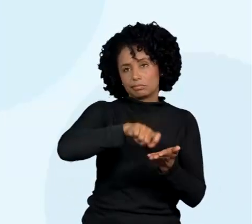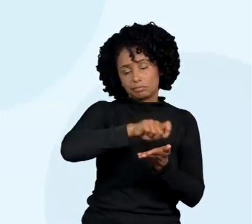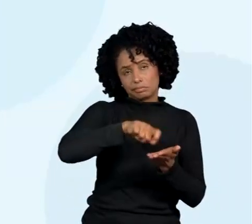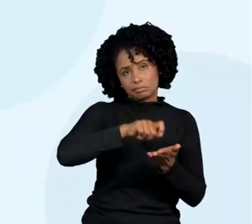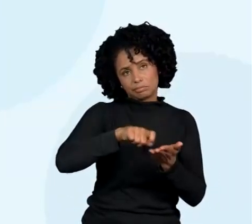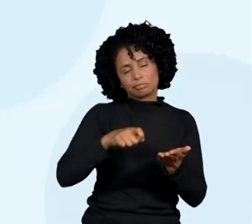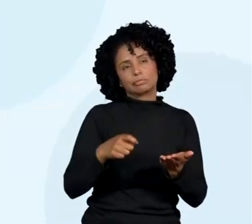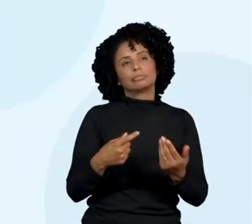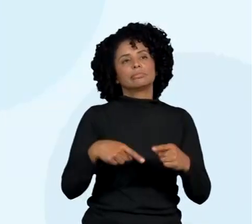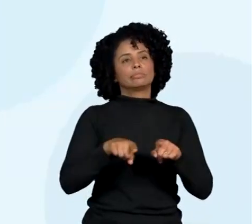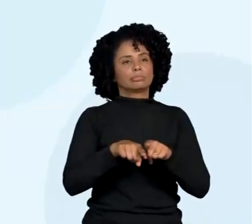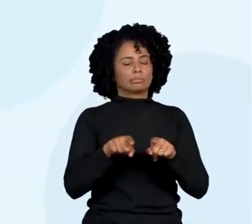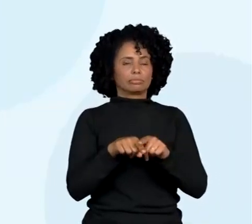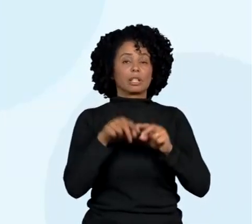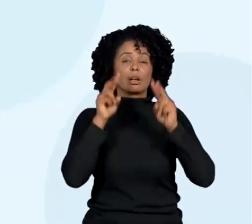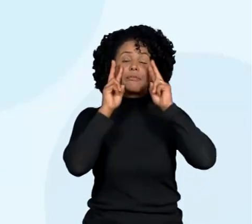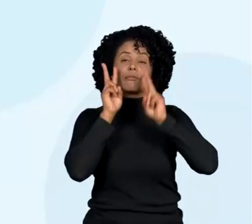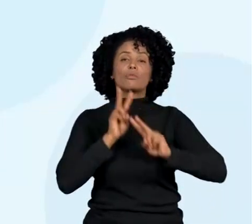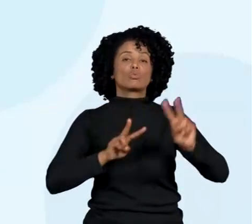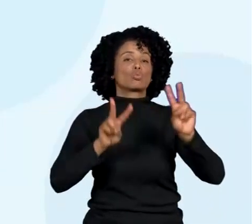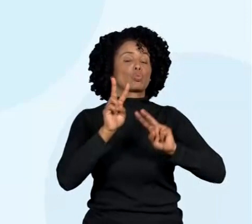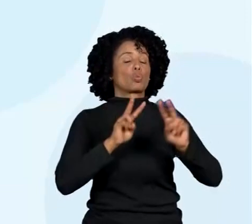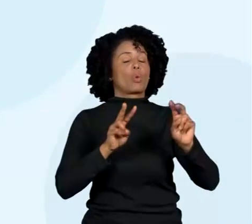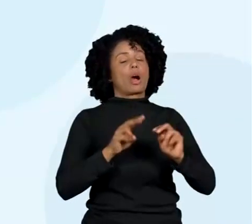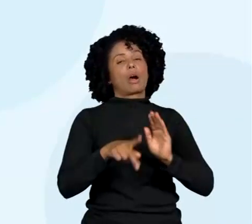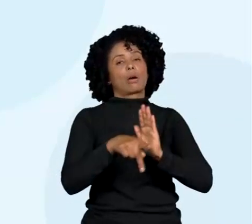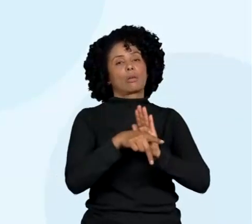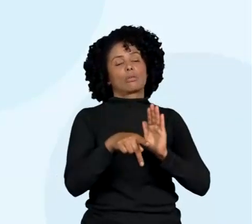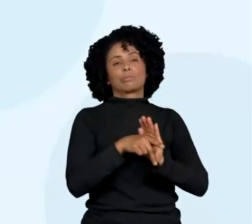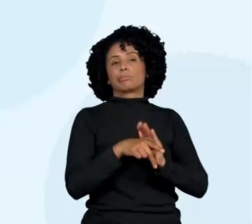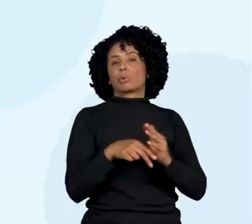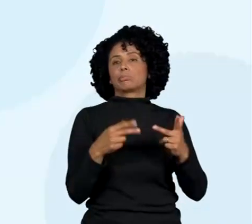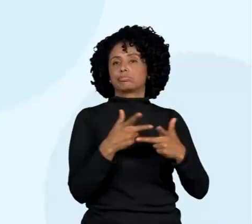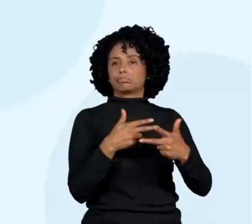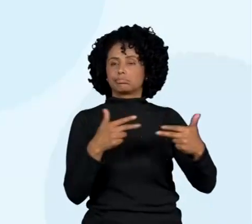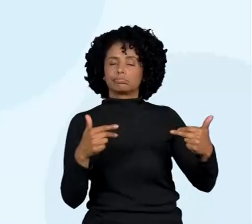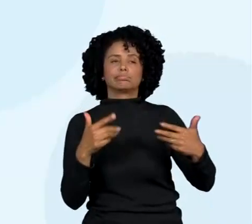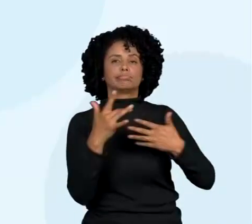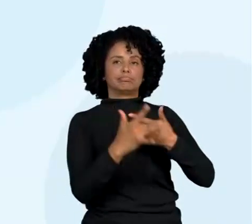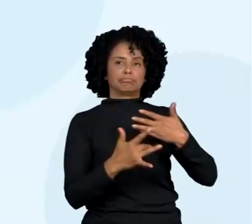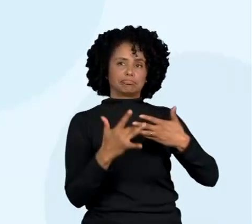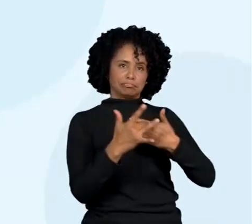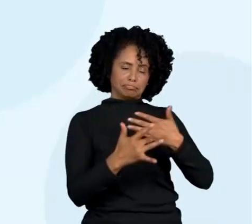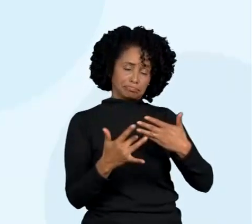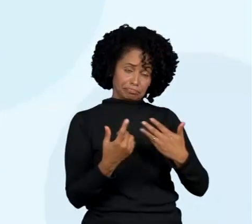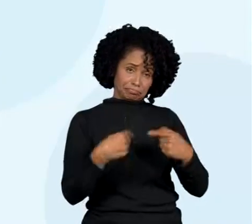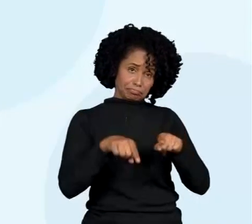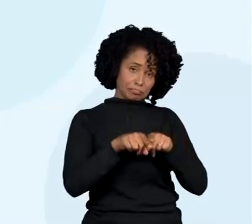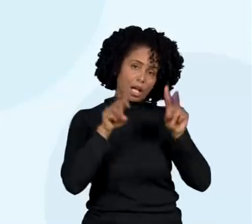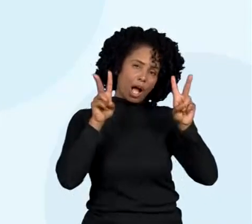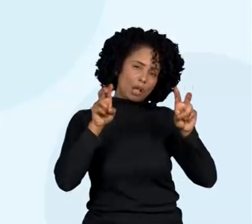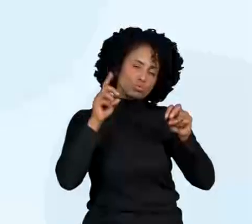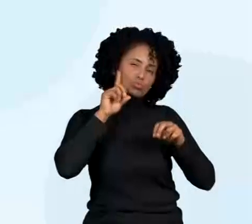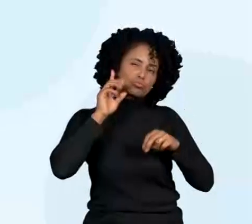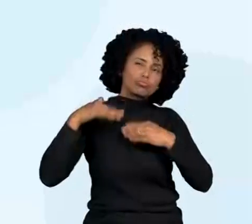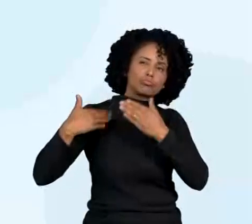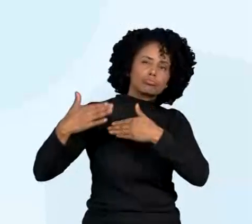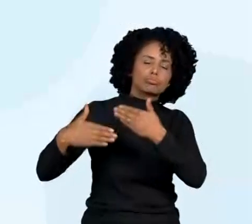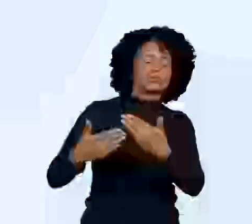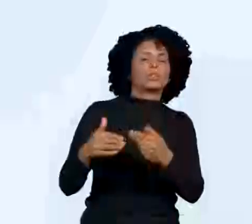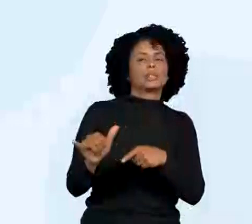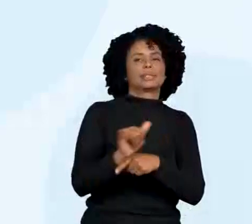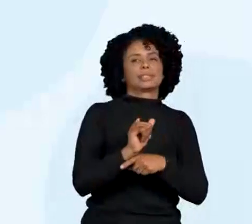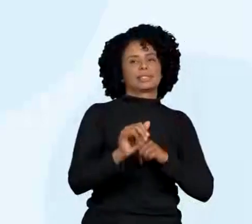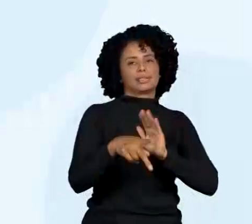não verbais, que são todos os desenhos, recursos multissemióticos. E o assunto do cotidiano é a estratégia. E